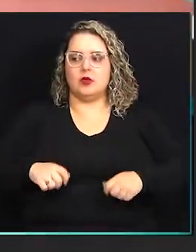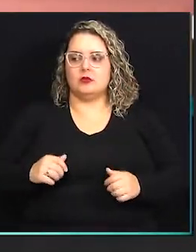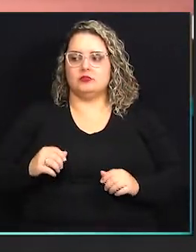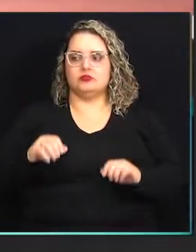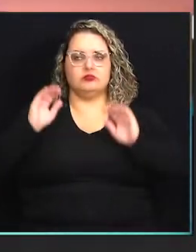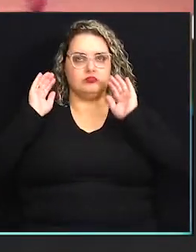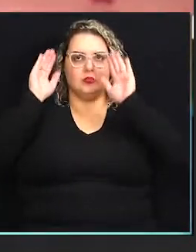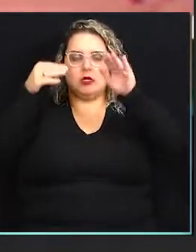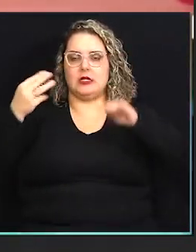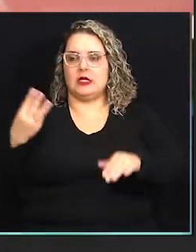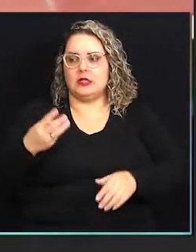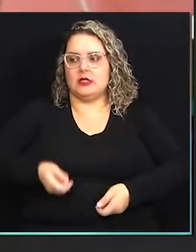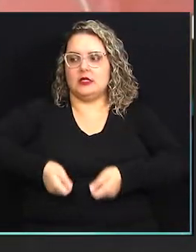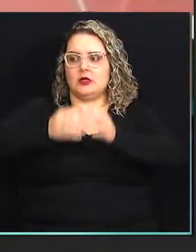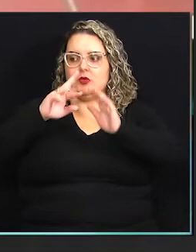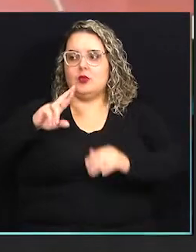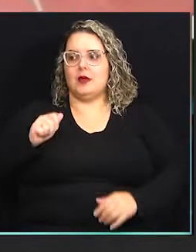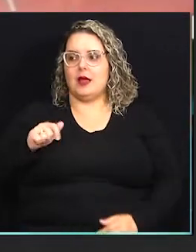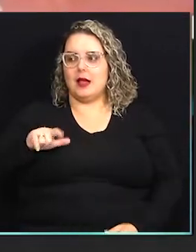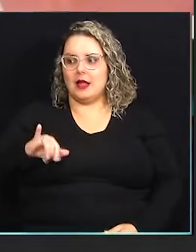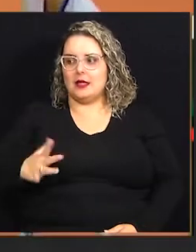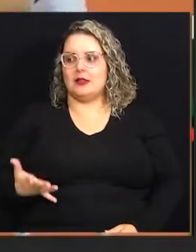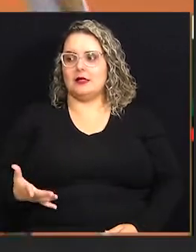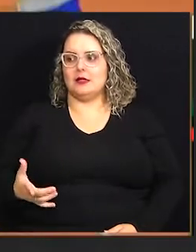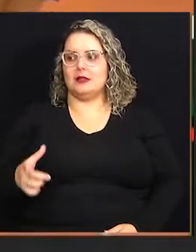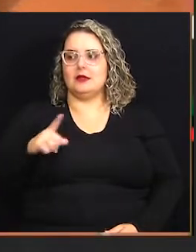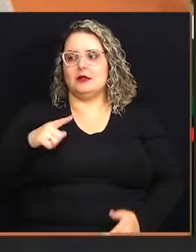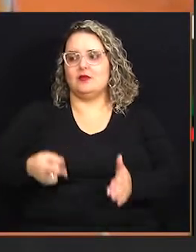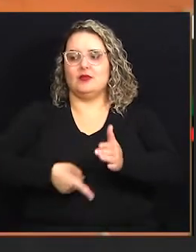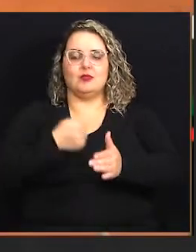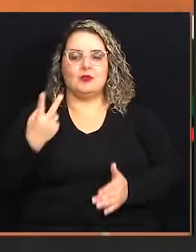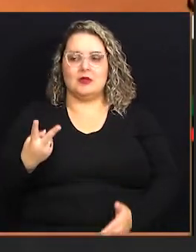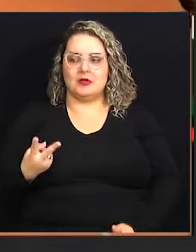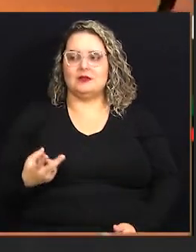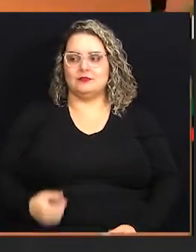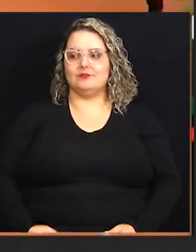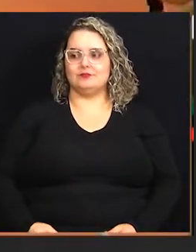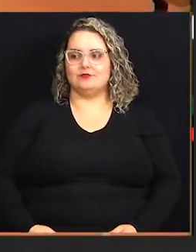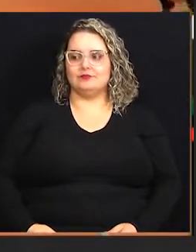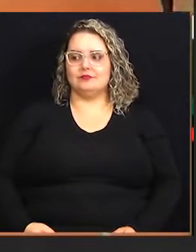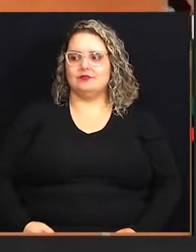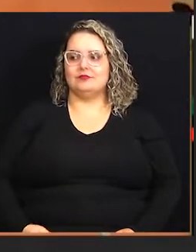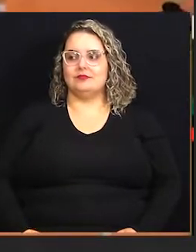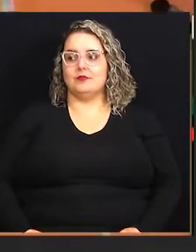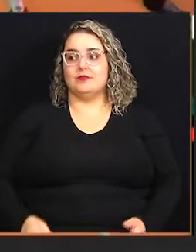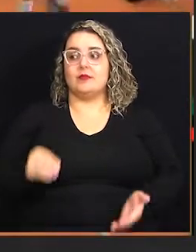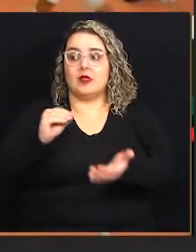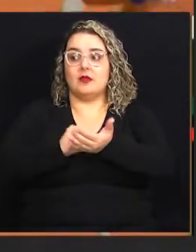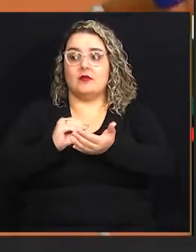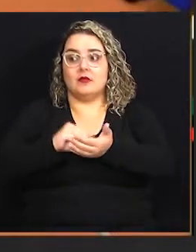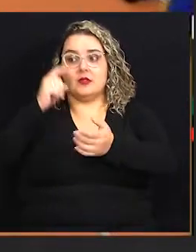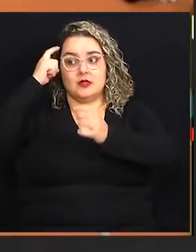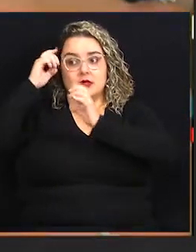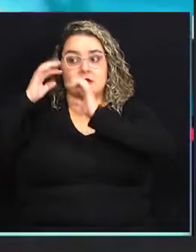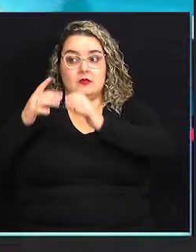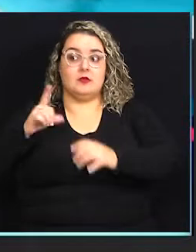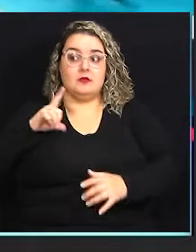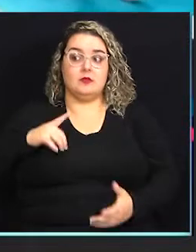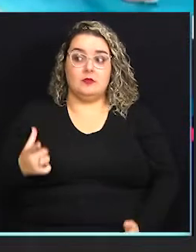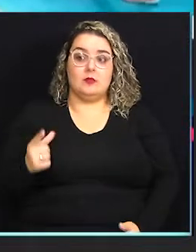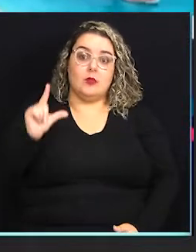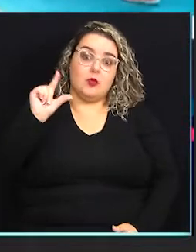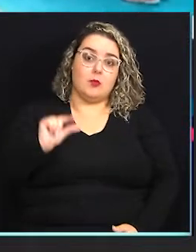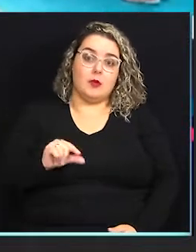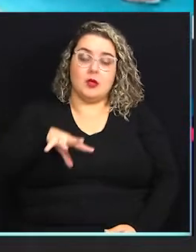na terceira bola do rally como ela teve no primeiro. Tá? Sem falar da falta de raciocínio que ela vai ter está com